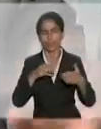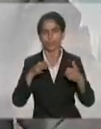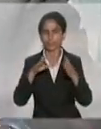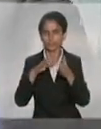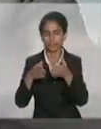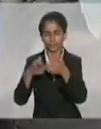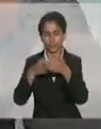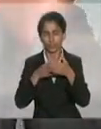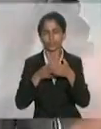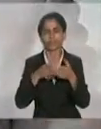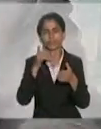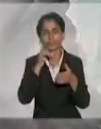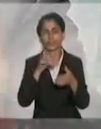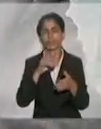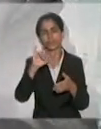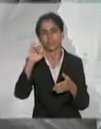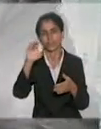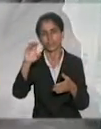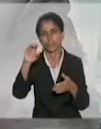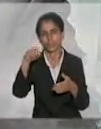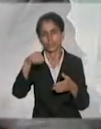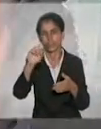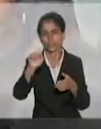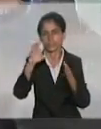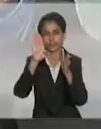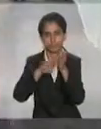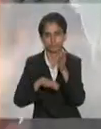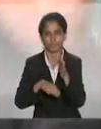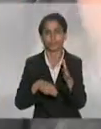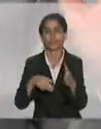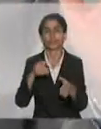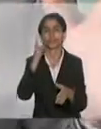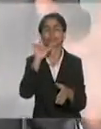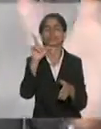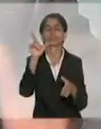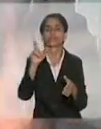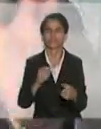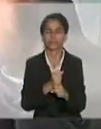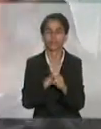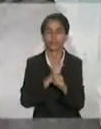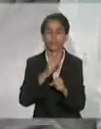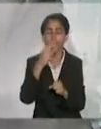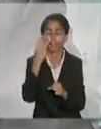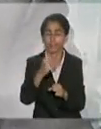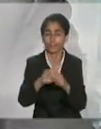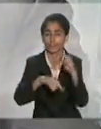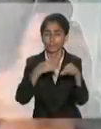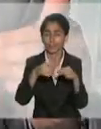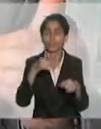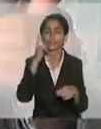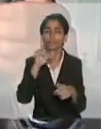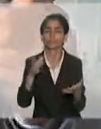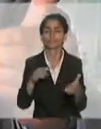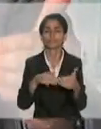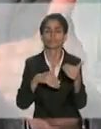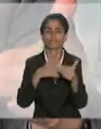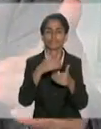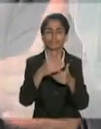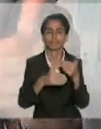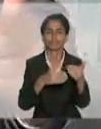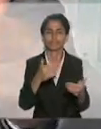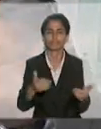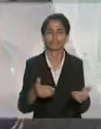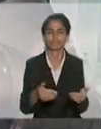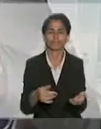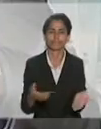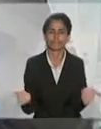médicos dermatologistas, com associação, etc, etc. Até que consegui. Felicidade. Aí, durante um tempo,